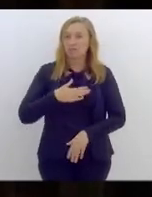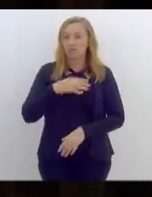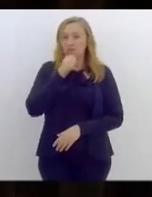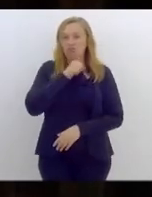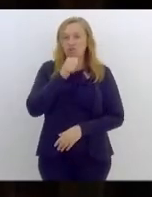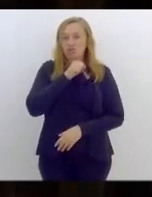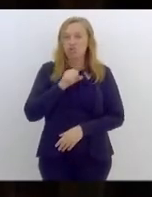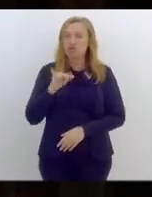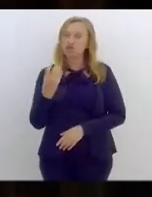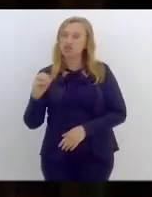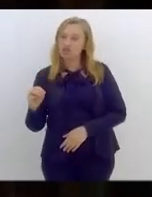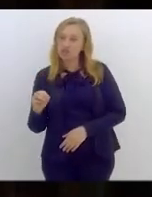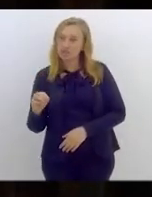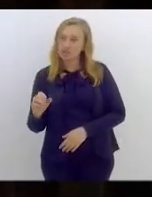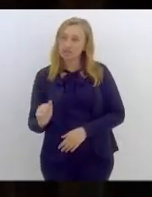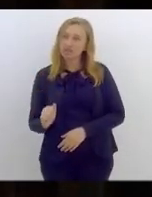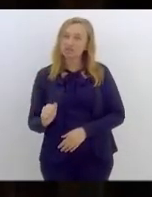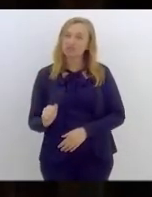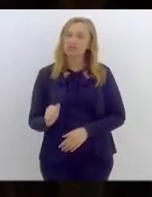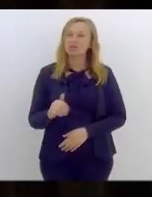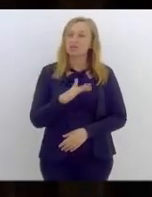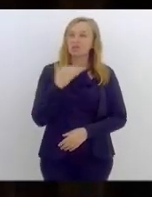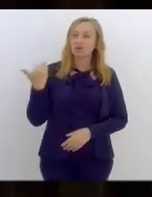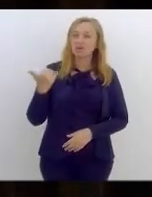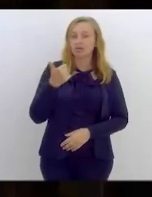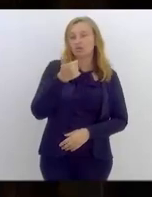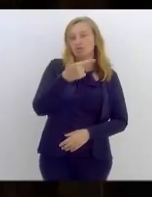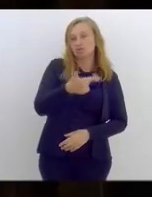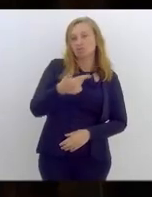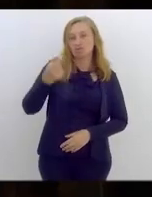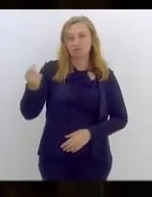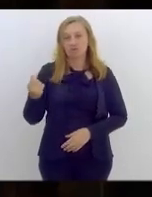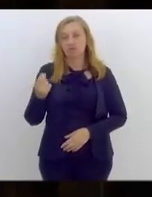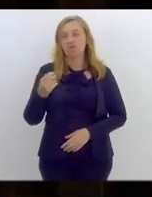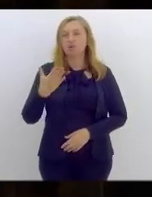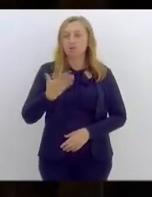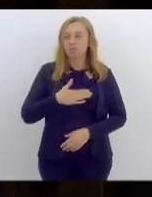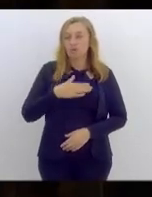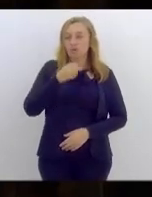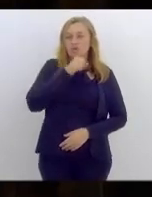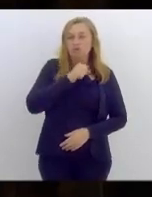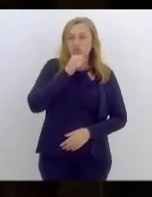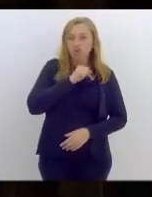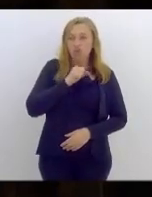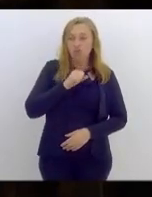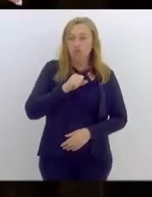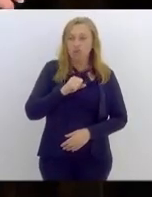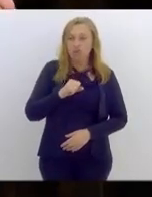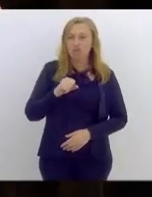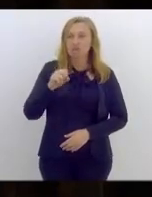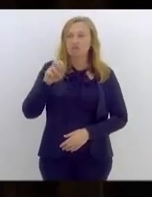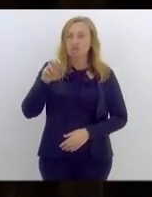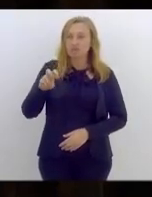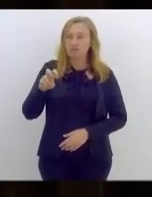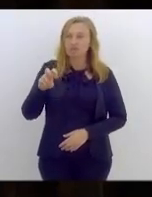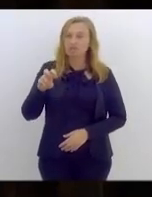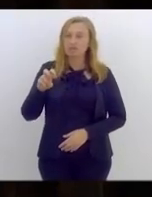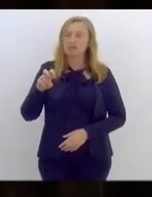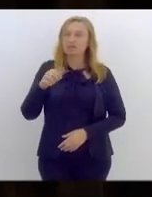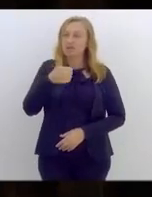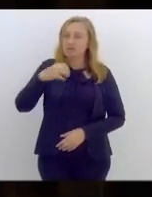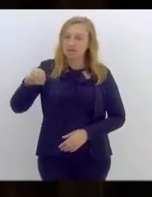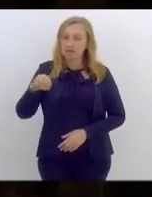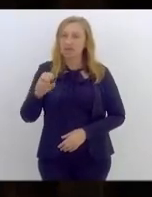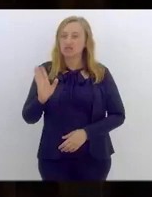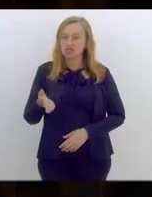Minha avó Chica, que fez a passagem em agosto de 2020, meu avô Kelé, que agora do alto de seus 94 anos, segundo o Pitanga, ele já fez 100, eles vão ter